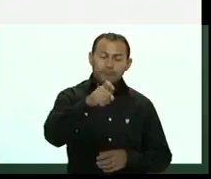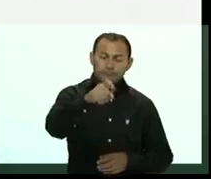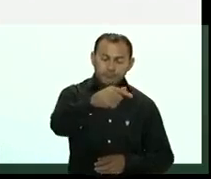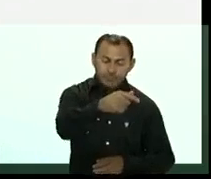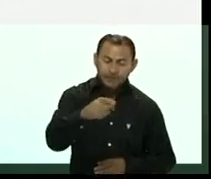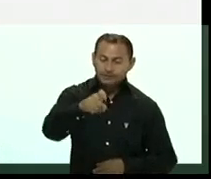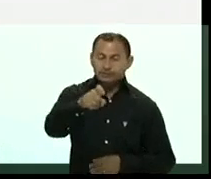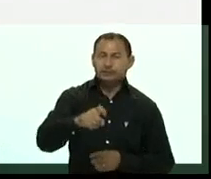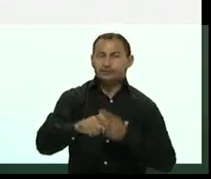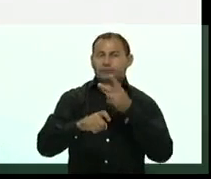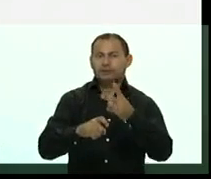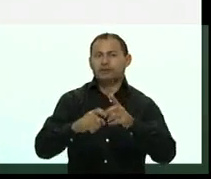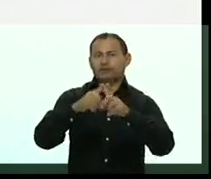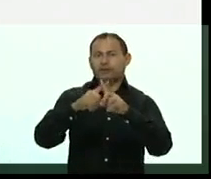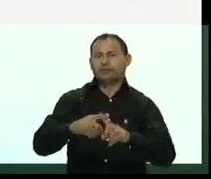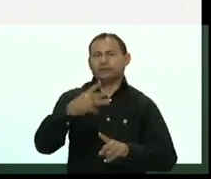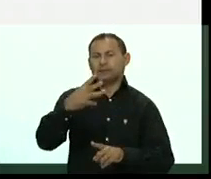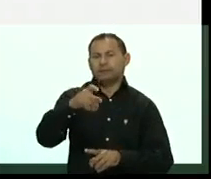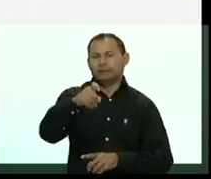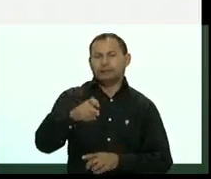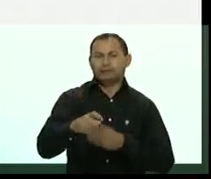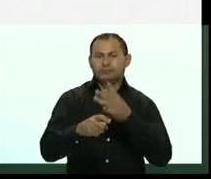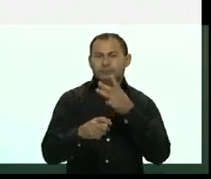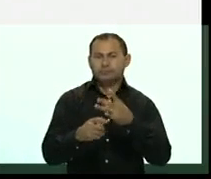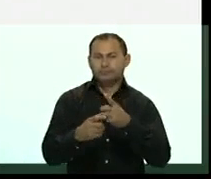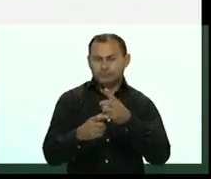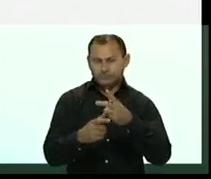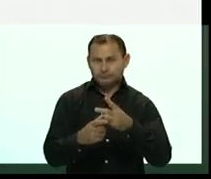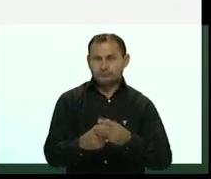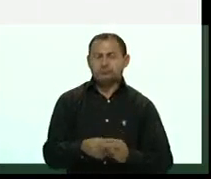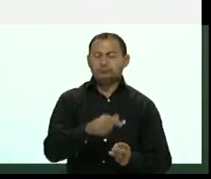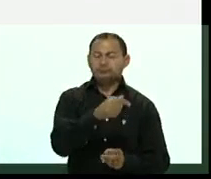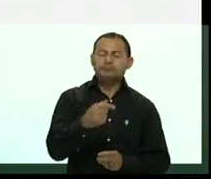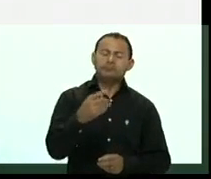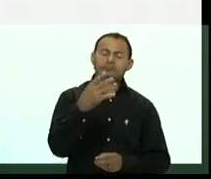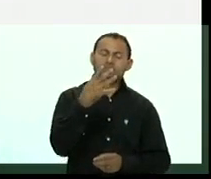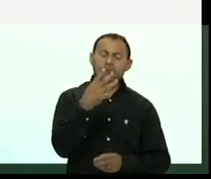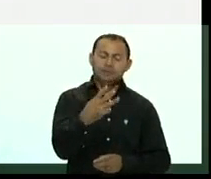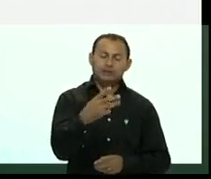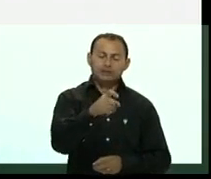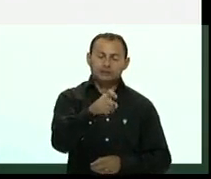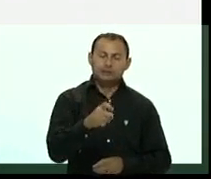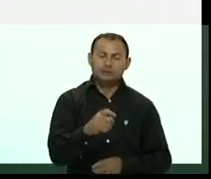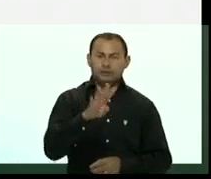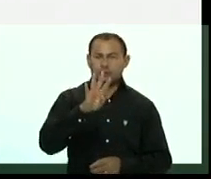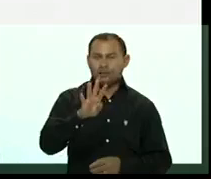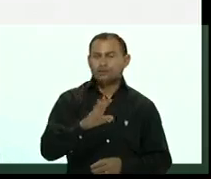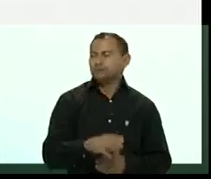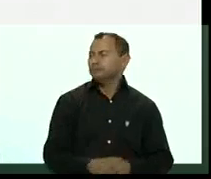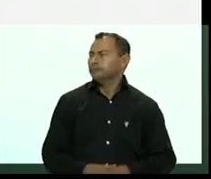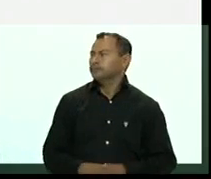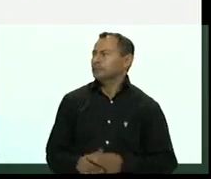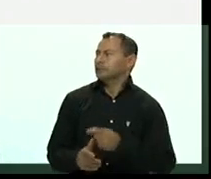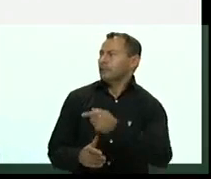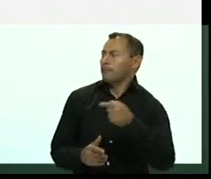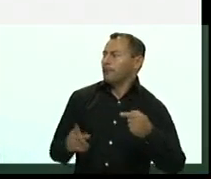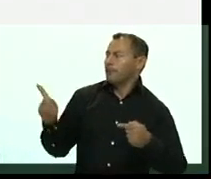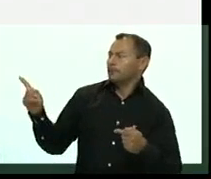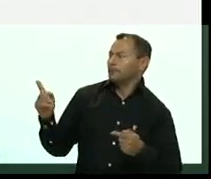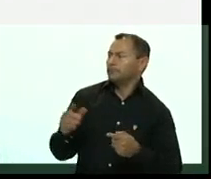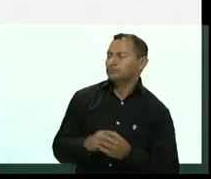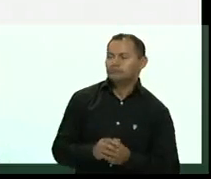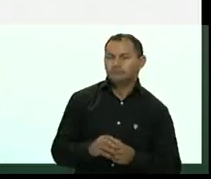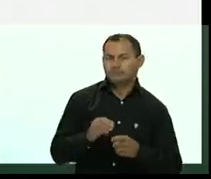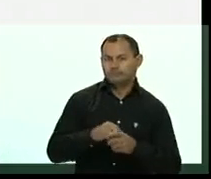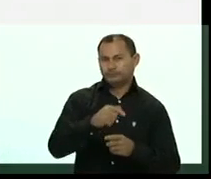vezes 3x ao quadrado, menos 3x à quarta, menos... Agora aqui, olha, esse menos vai vir também